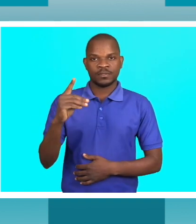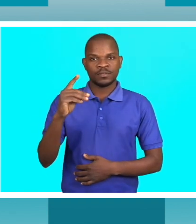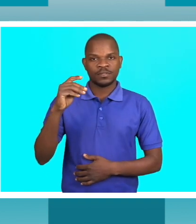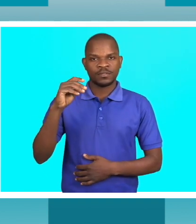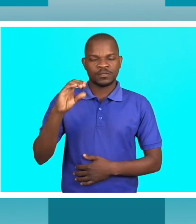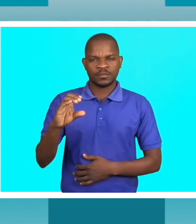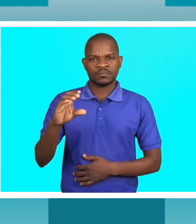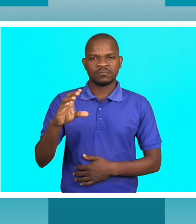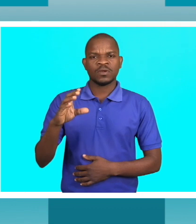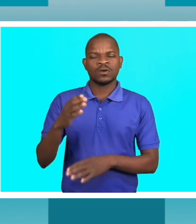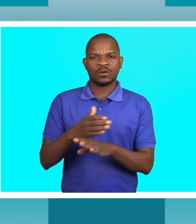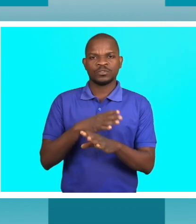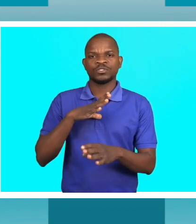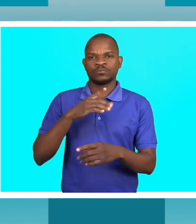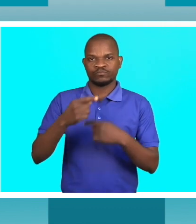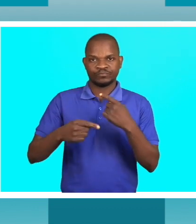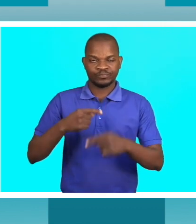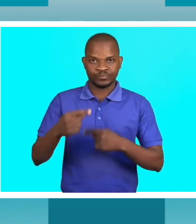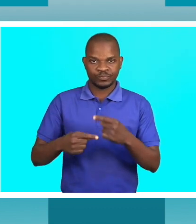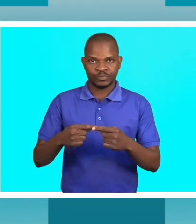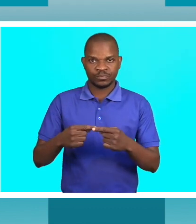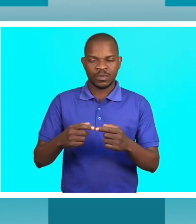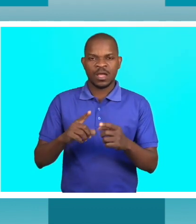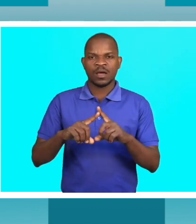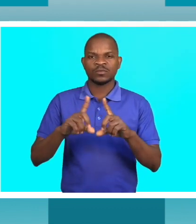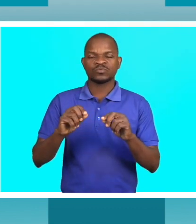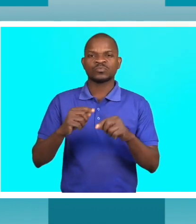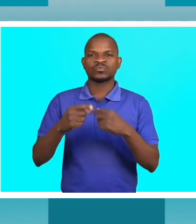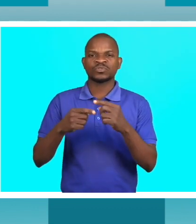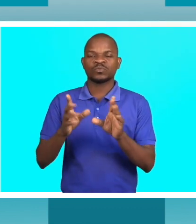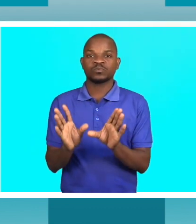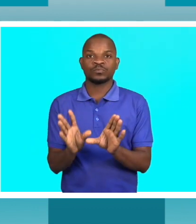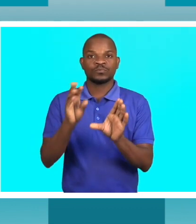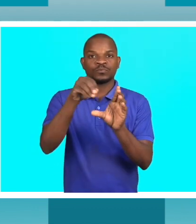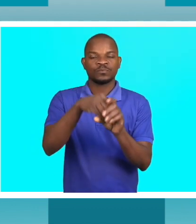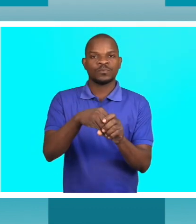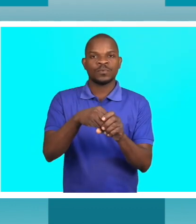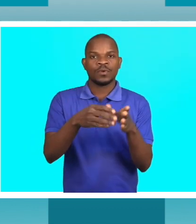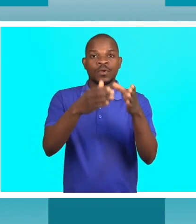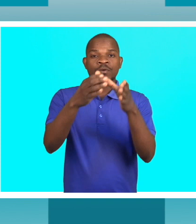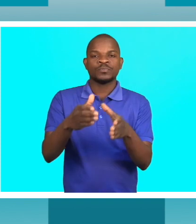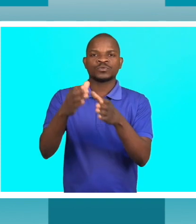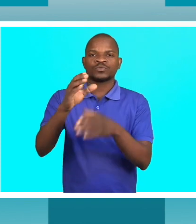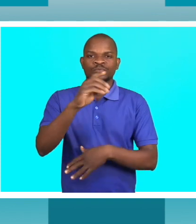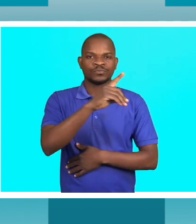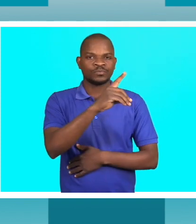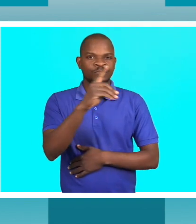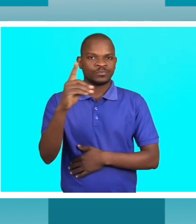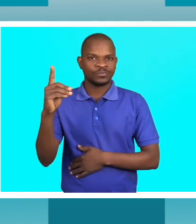tinha um projeto de integrar as pessoas com